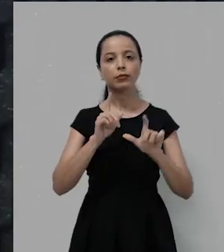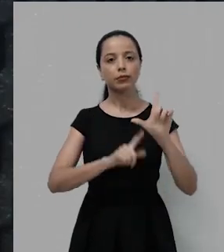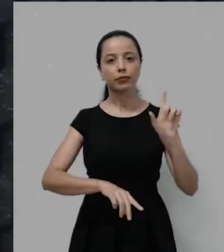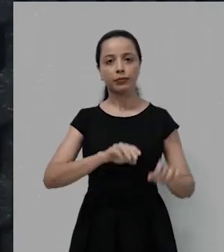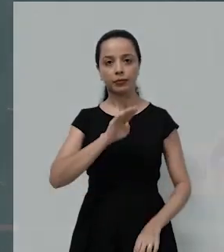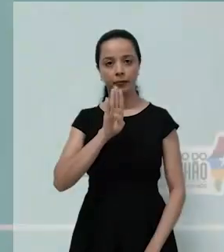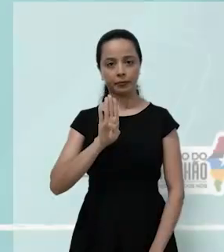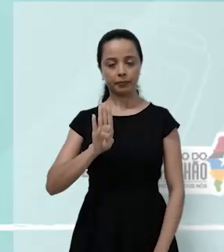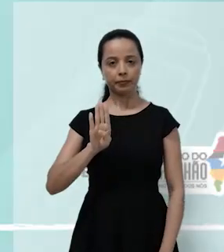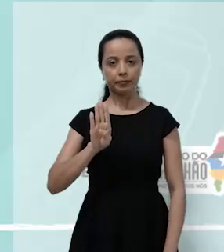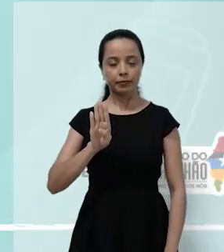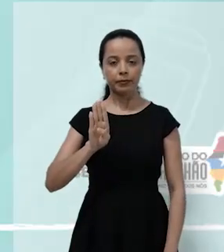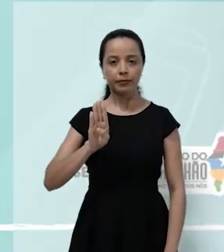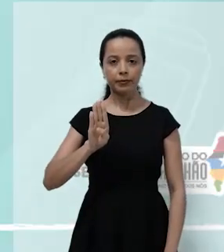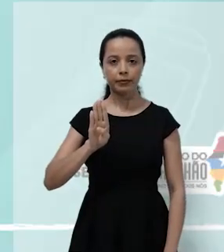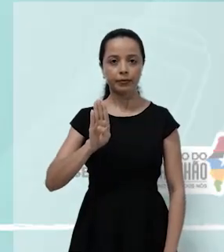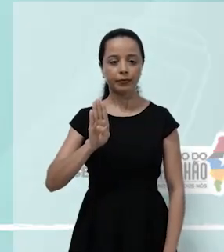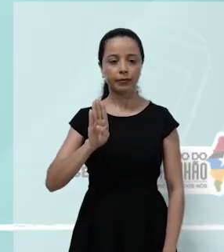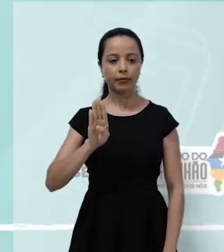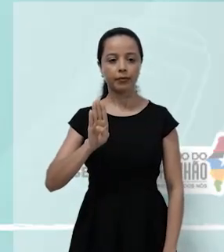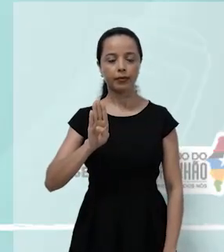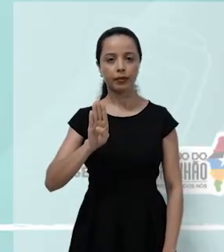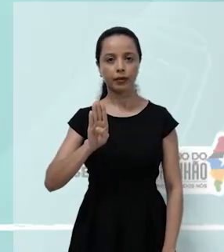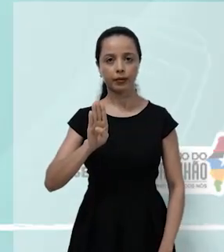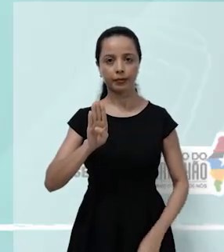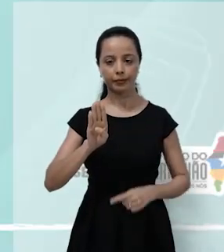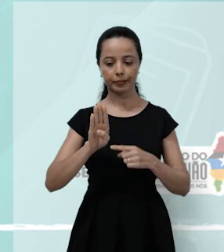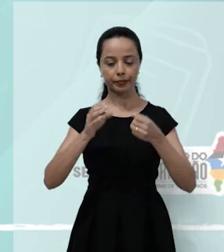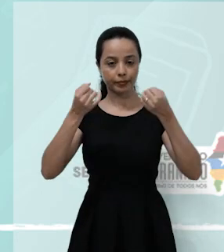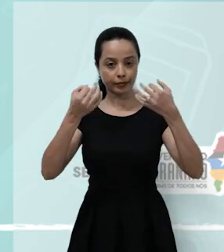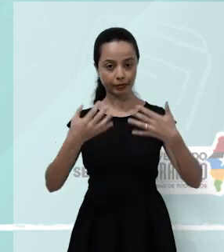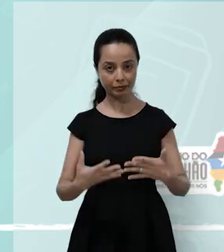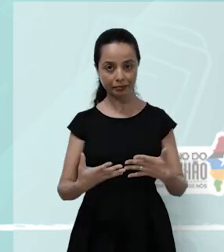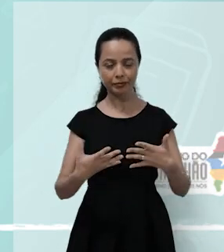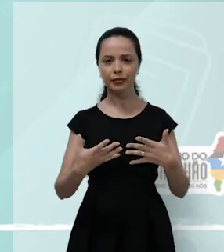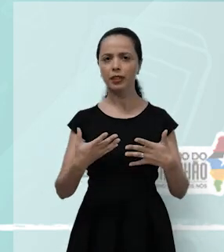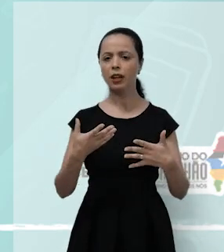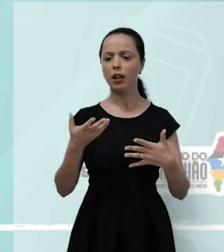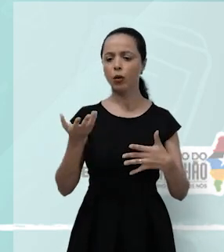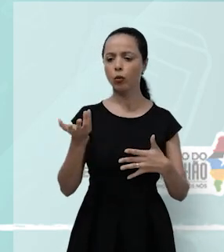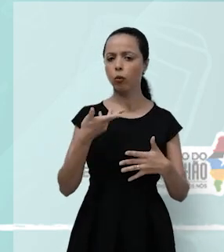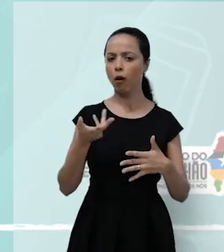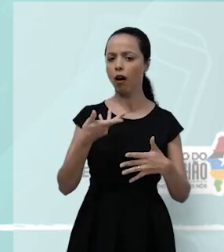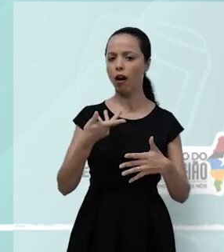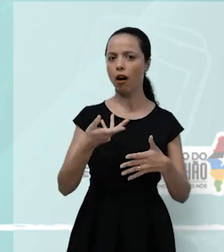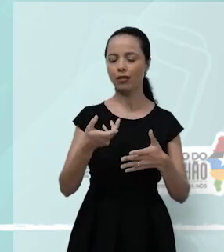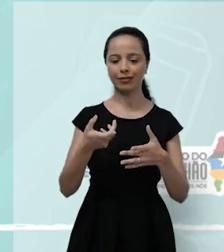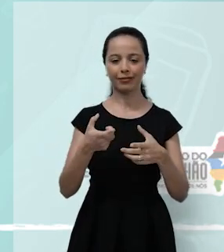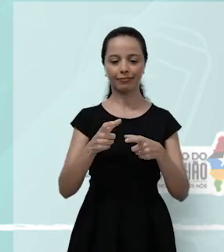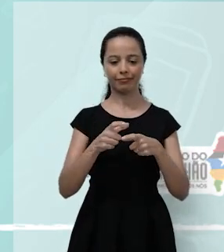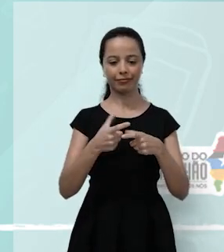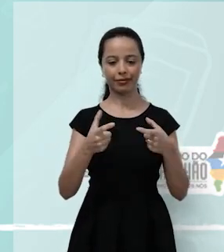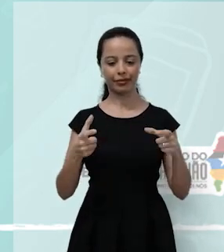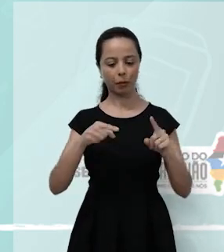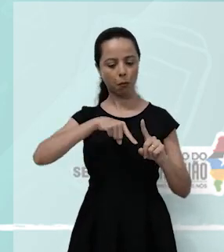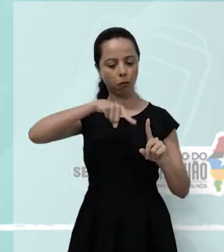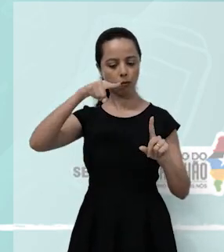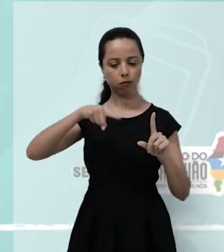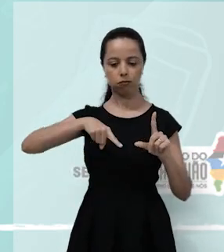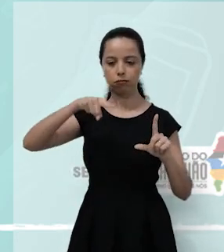seguinte, ó, explique como a velocidade de crescimento varia em função